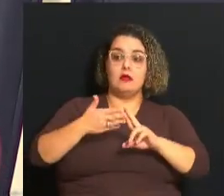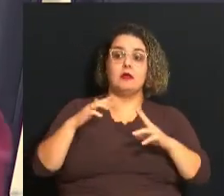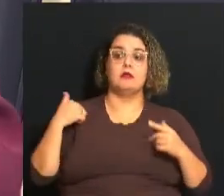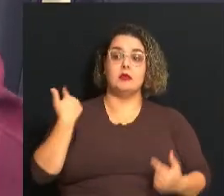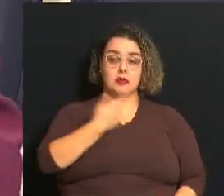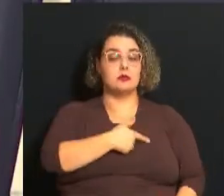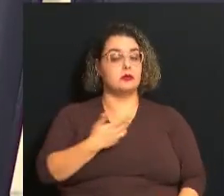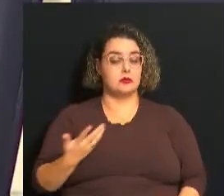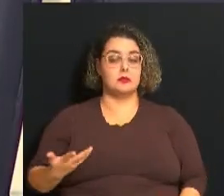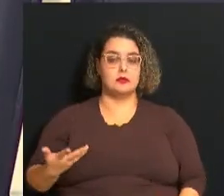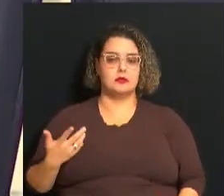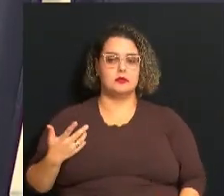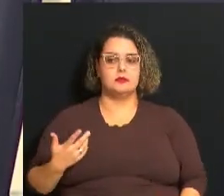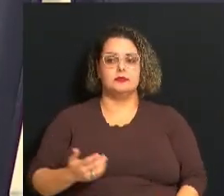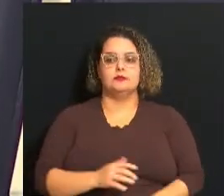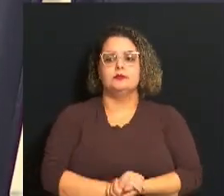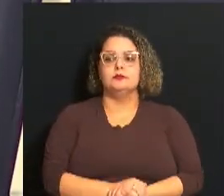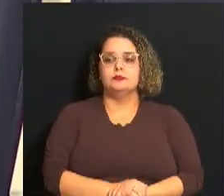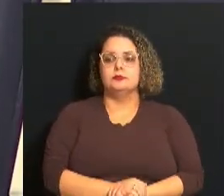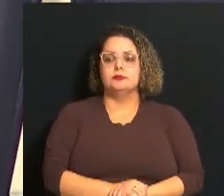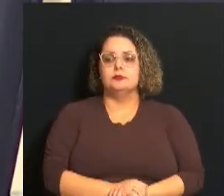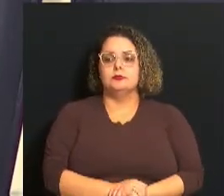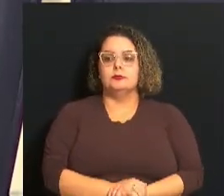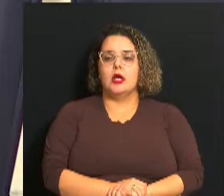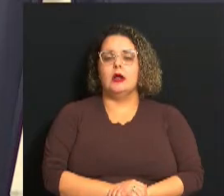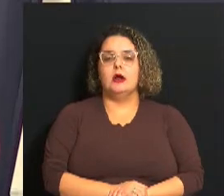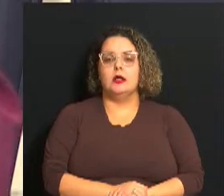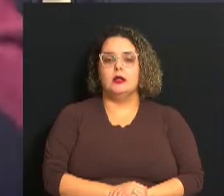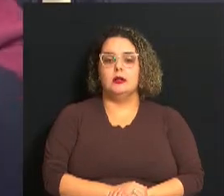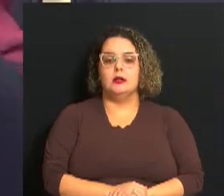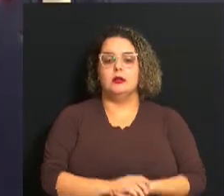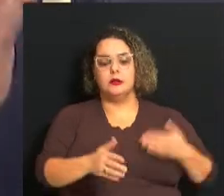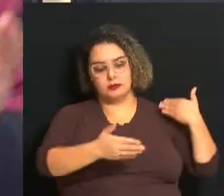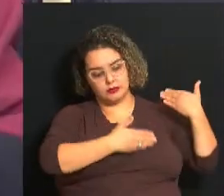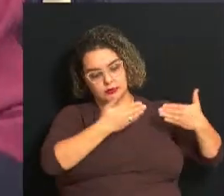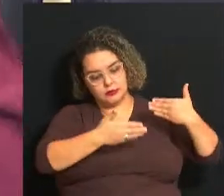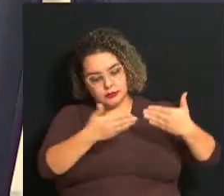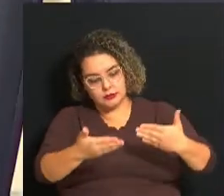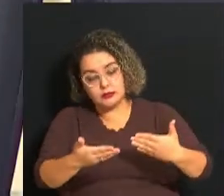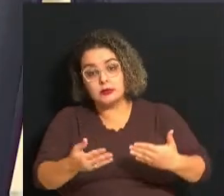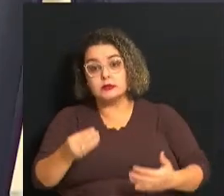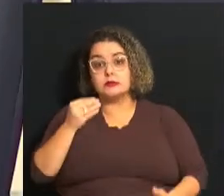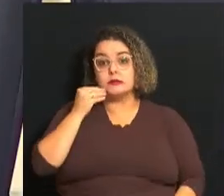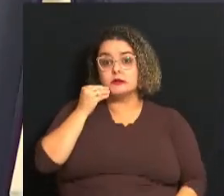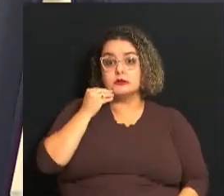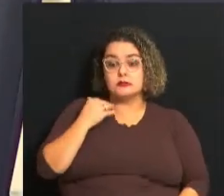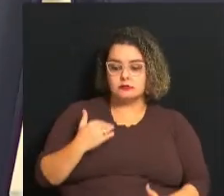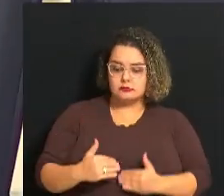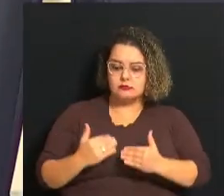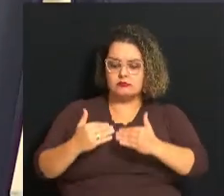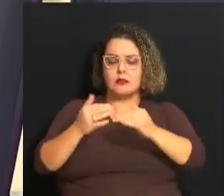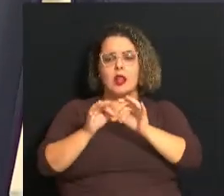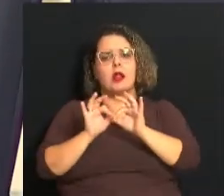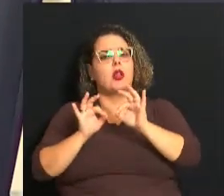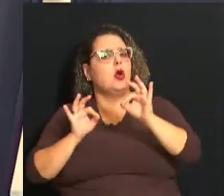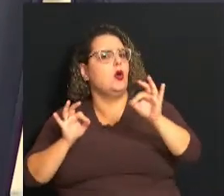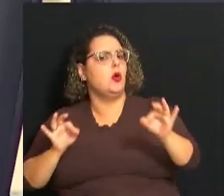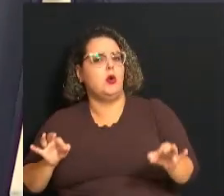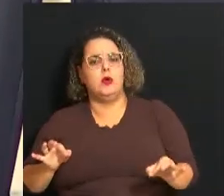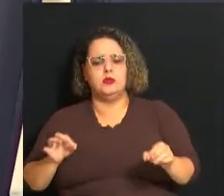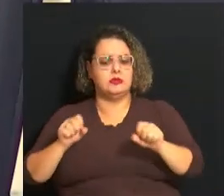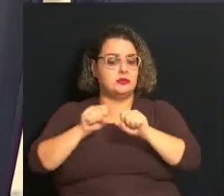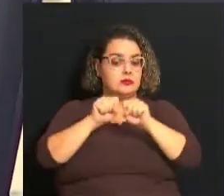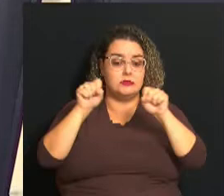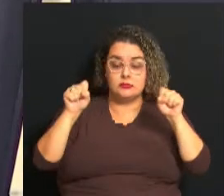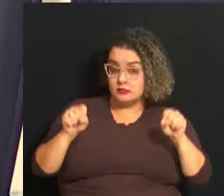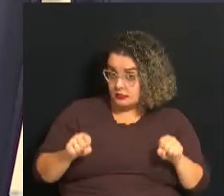é daquele daquele momento né que a gente vem esse tentando construir estamos longe ainda de ter um sistema